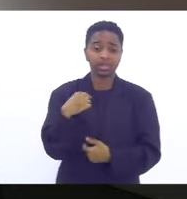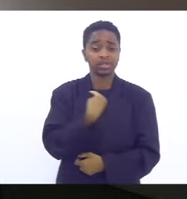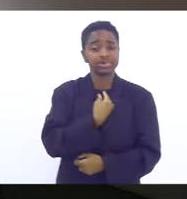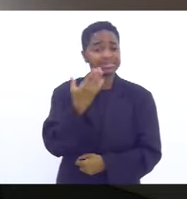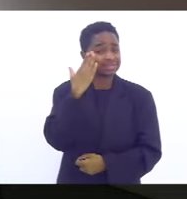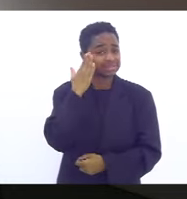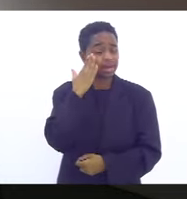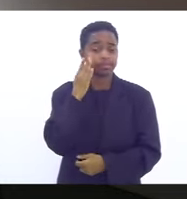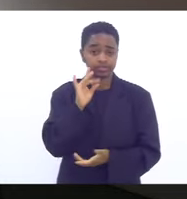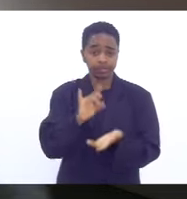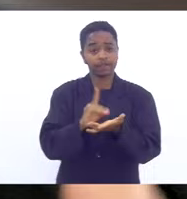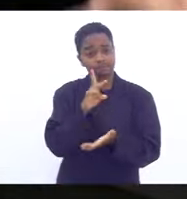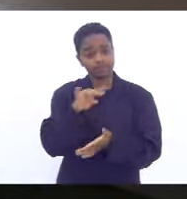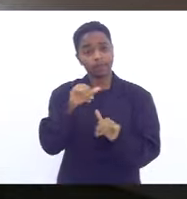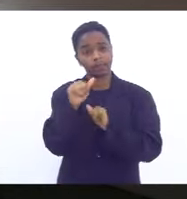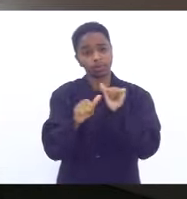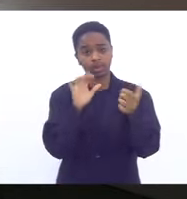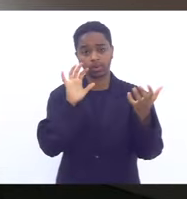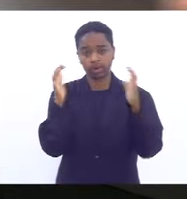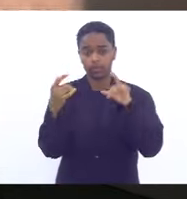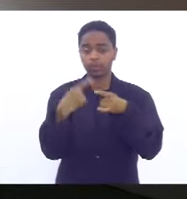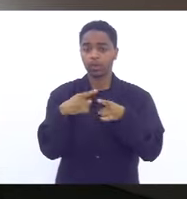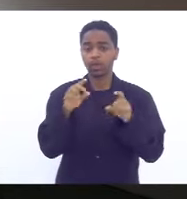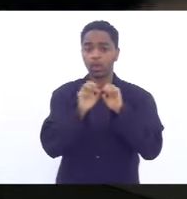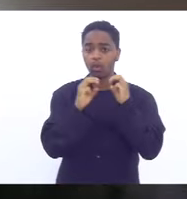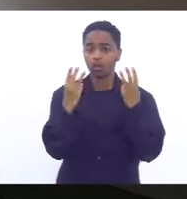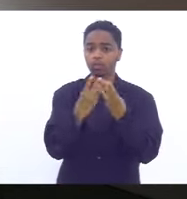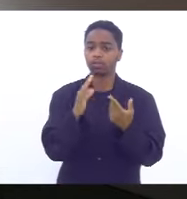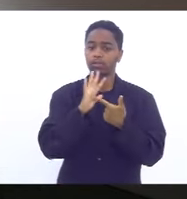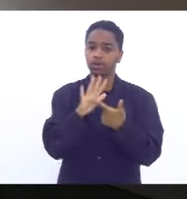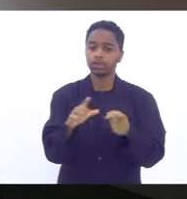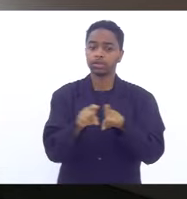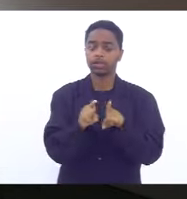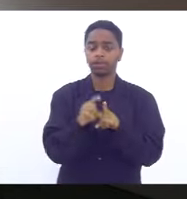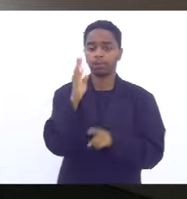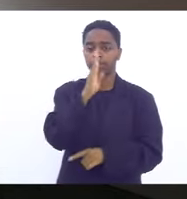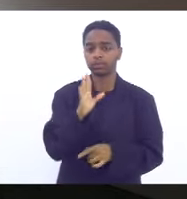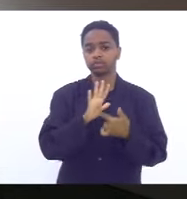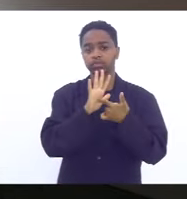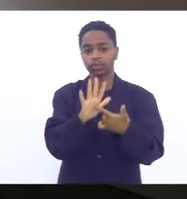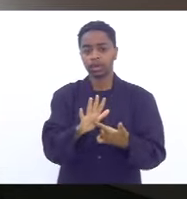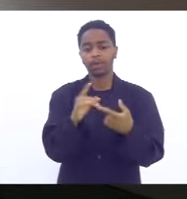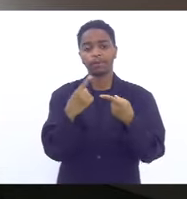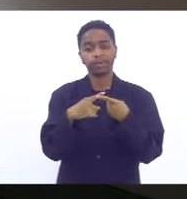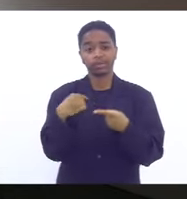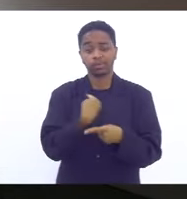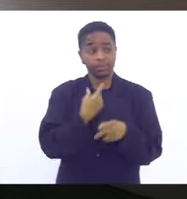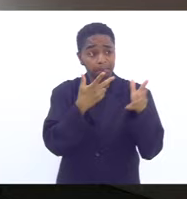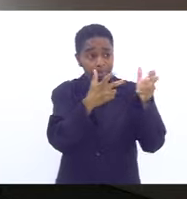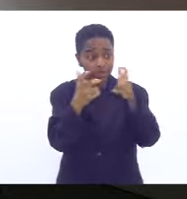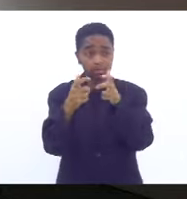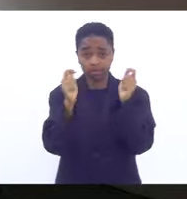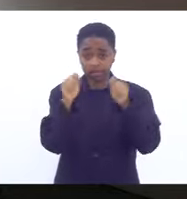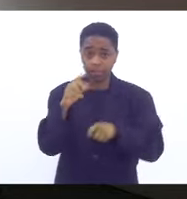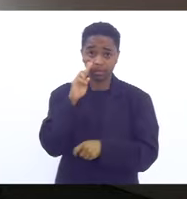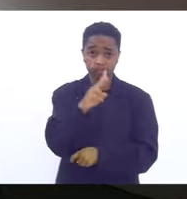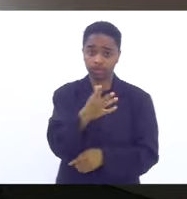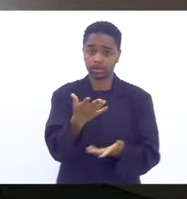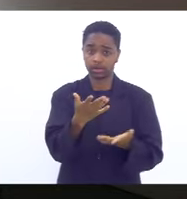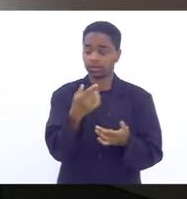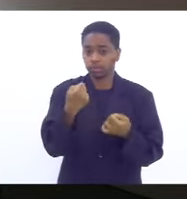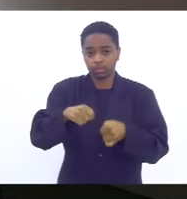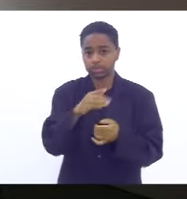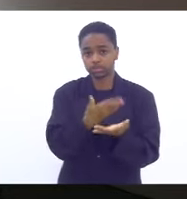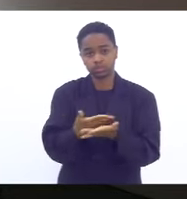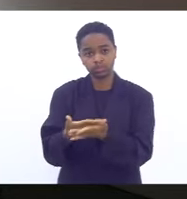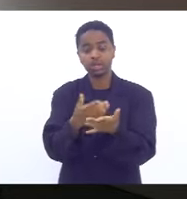climáticas é uma realidade. O painel da ONU fala isso, o painel brasileiro de mudança climática, que a gente sabe a olho nu, não precisa nem de estudo científico. A gente vai ter cada